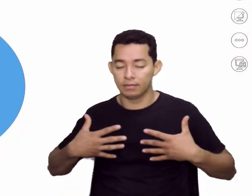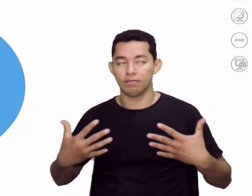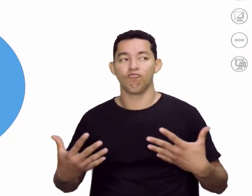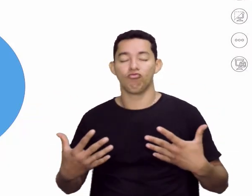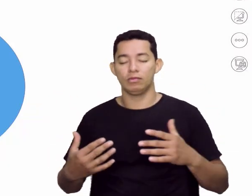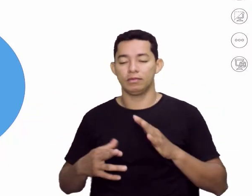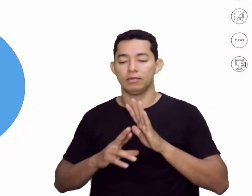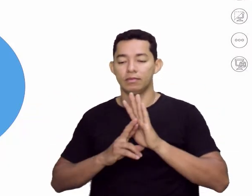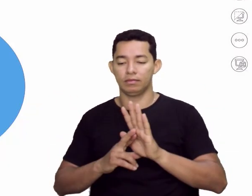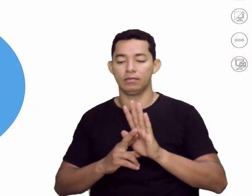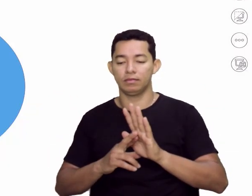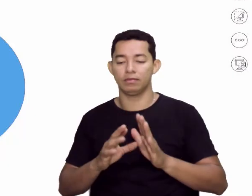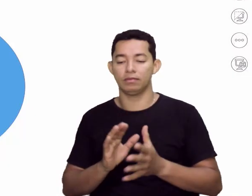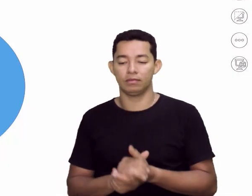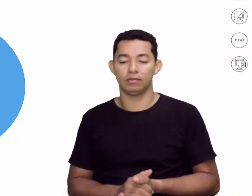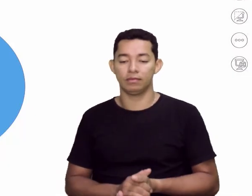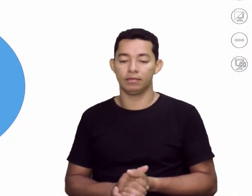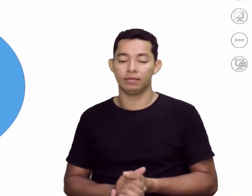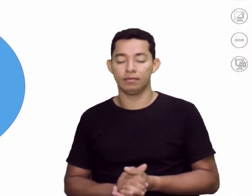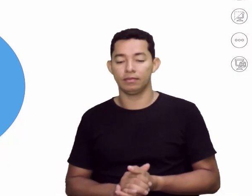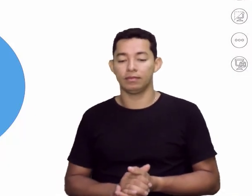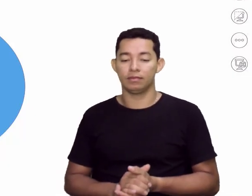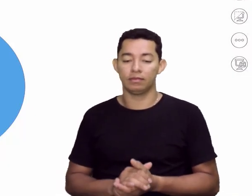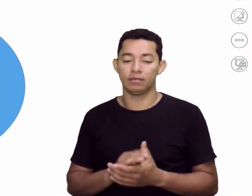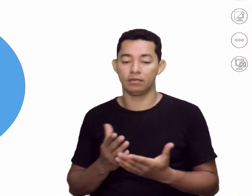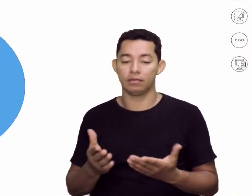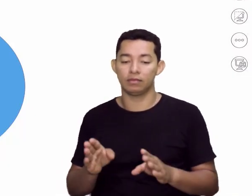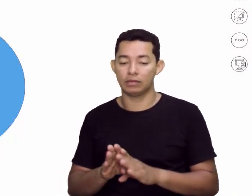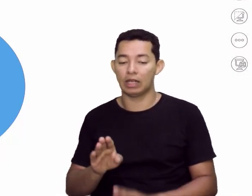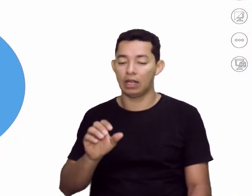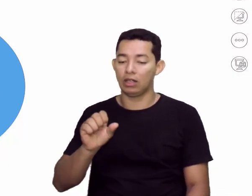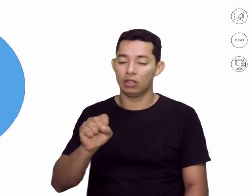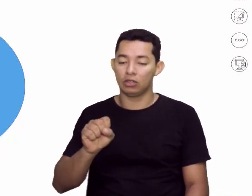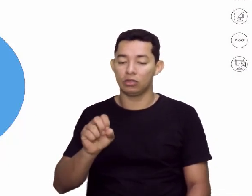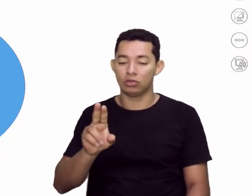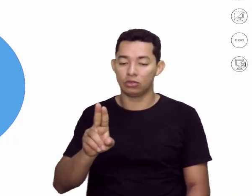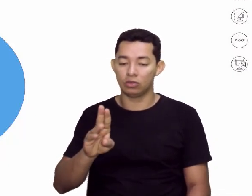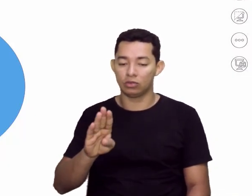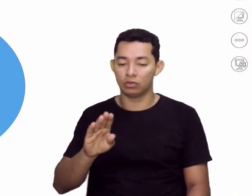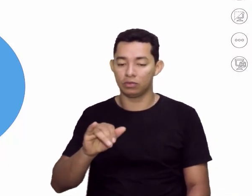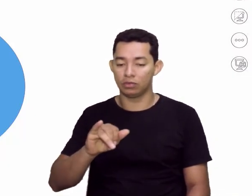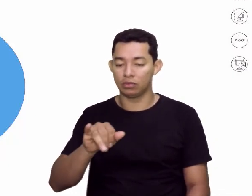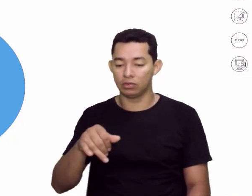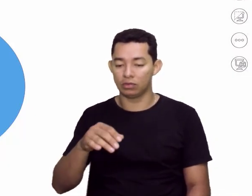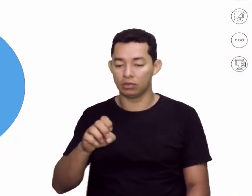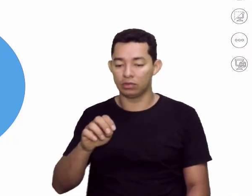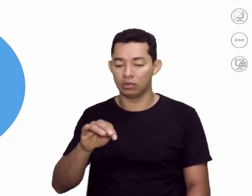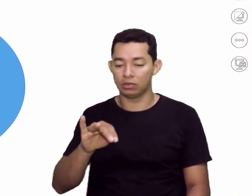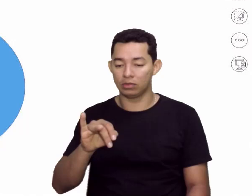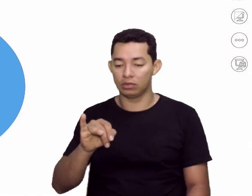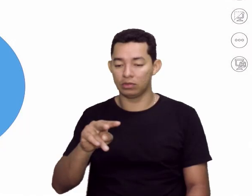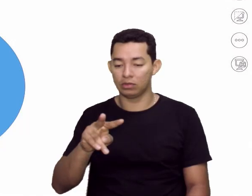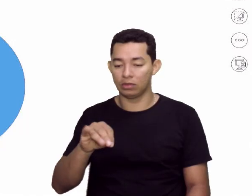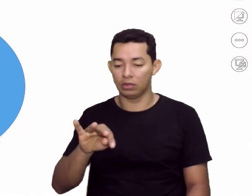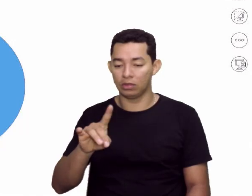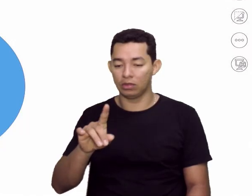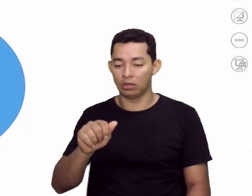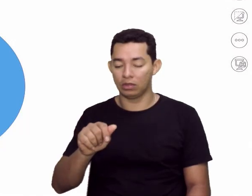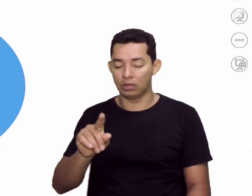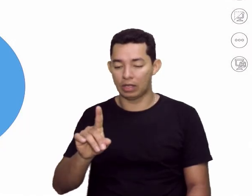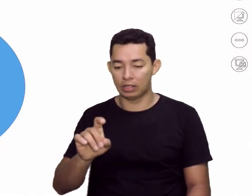aí. A subjetividade, isso é uma palavrinha também que a gente tem que analisar direitinho, tá?